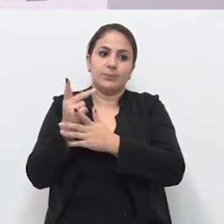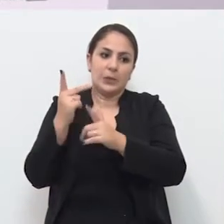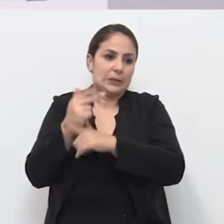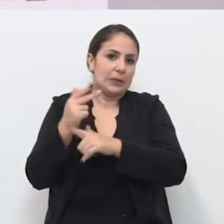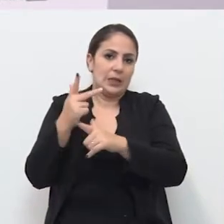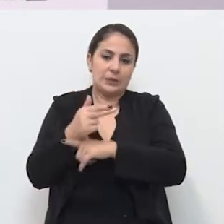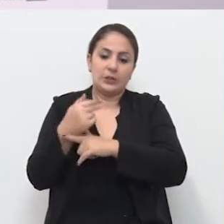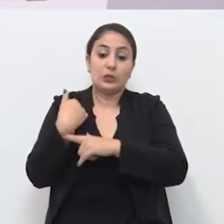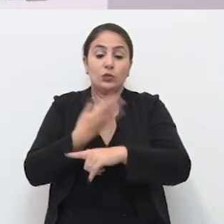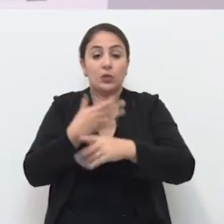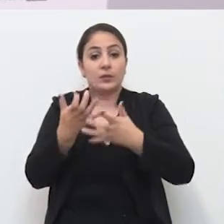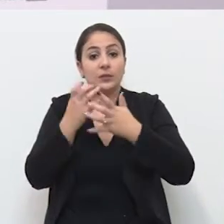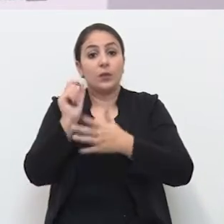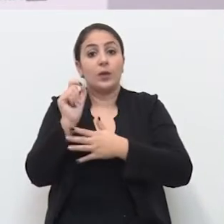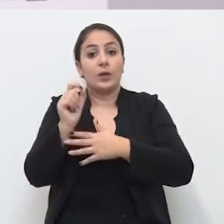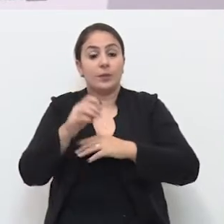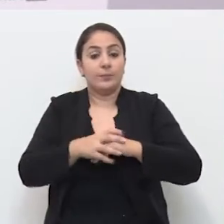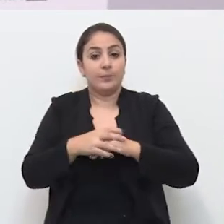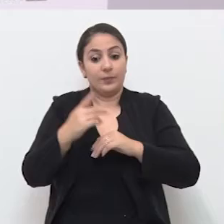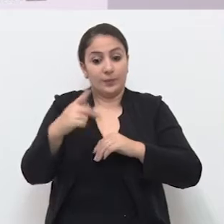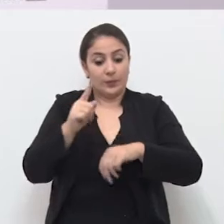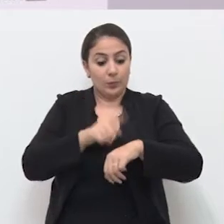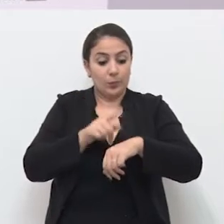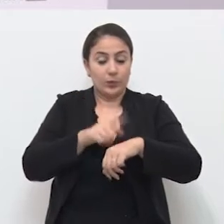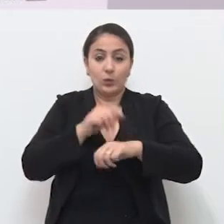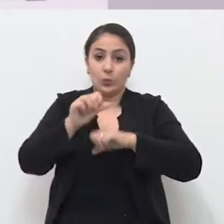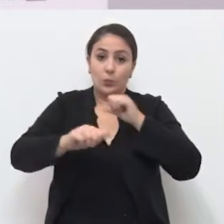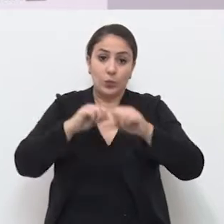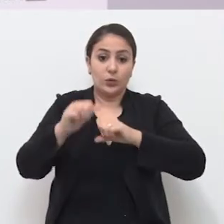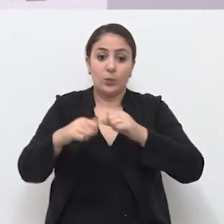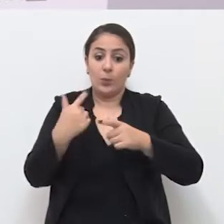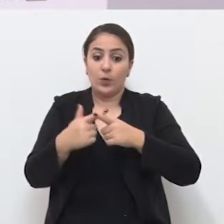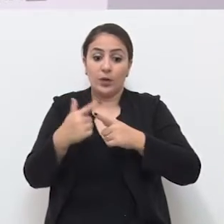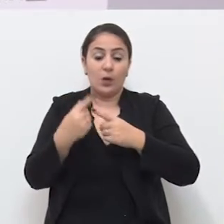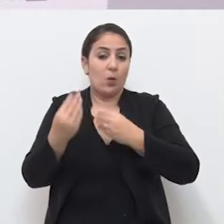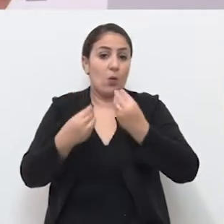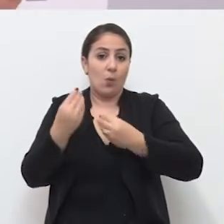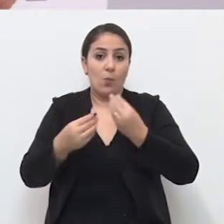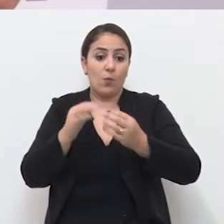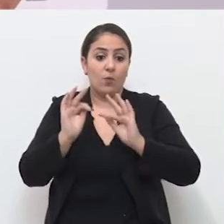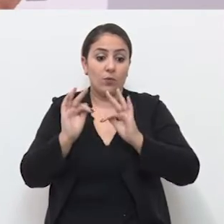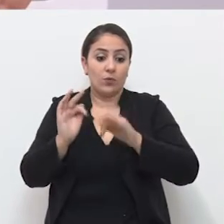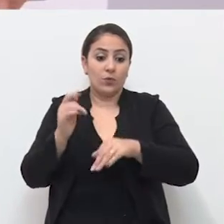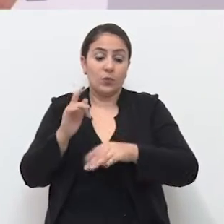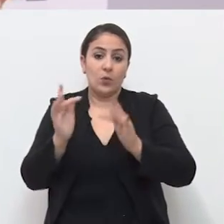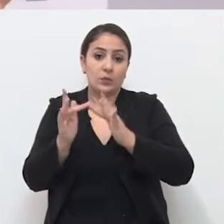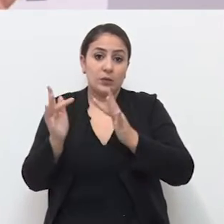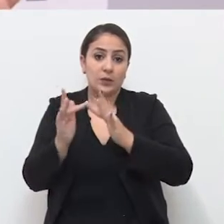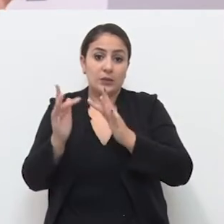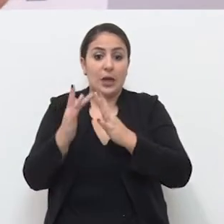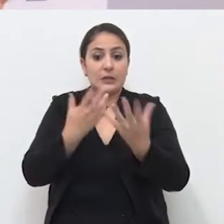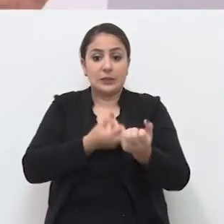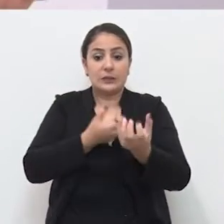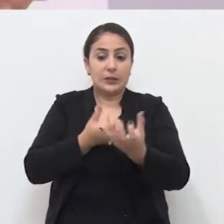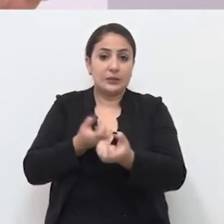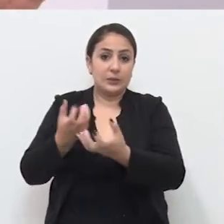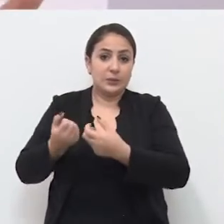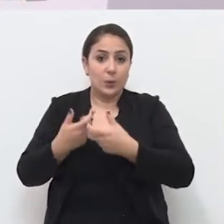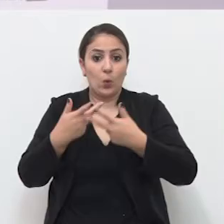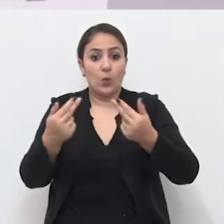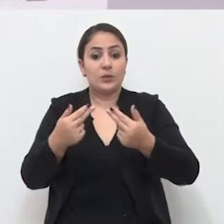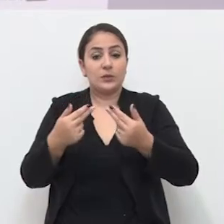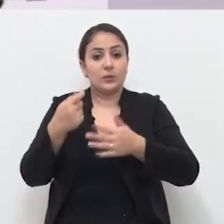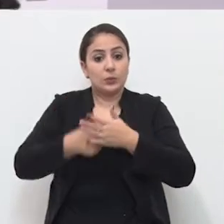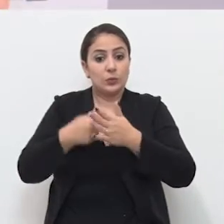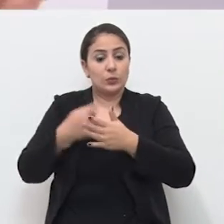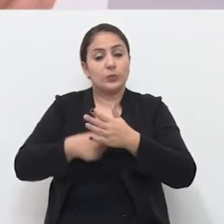contingenciados, cortados. Nós queremos que essa situação mude, porque nós não podemos conviver e aceitar que